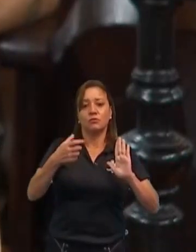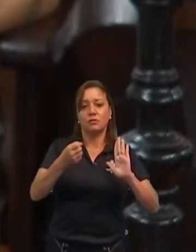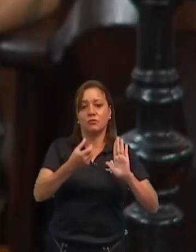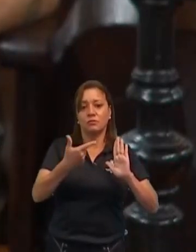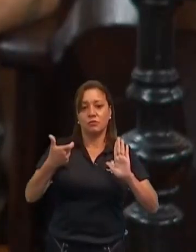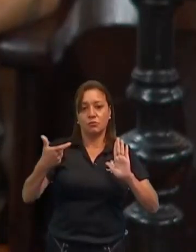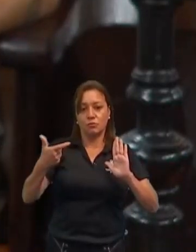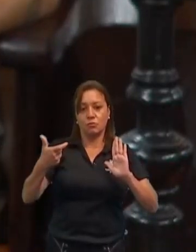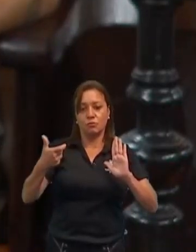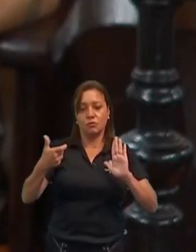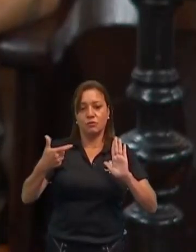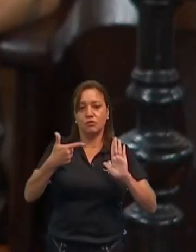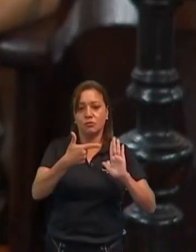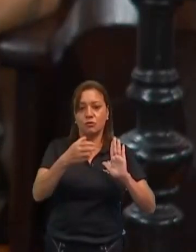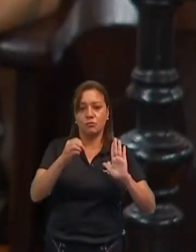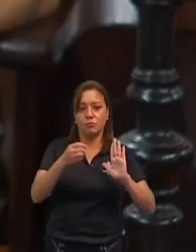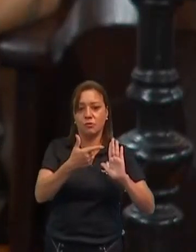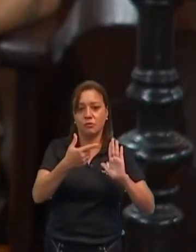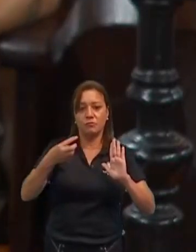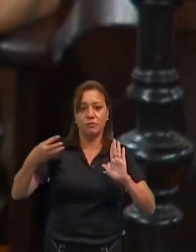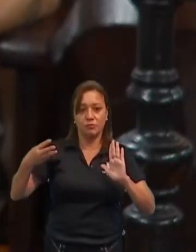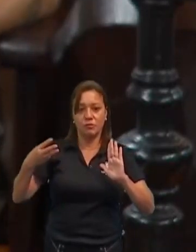212-2023 e